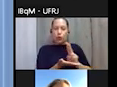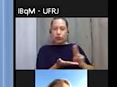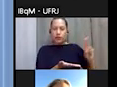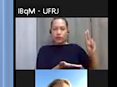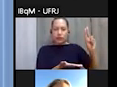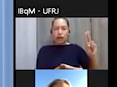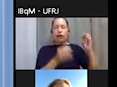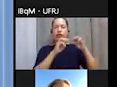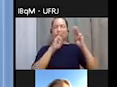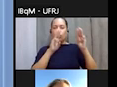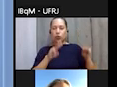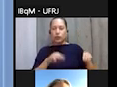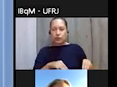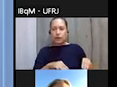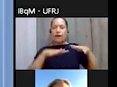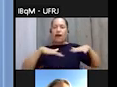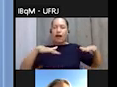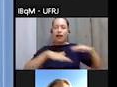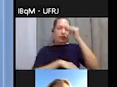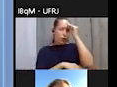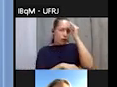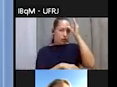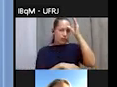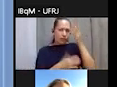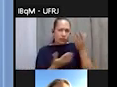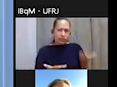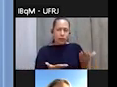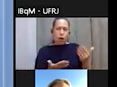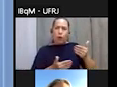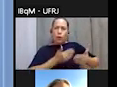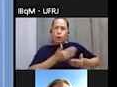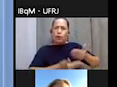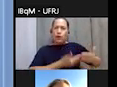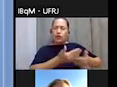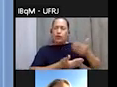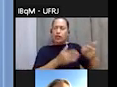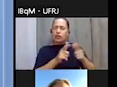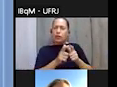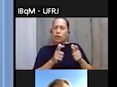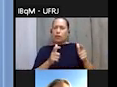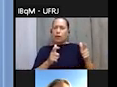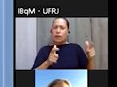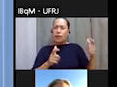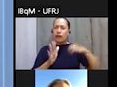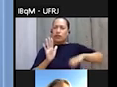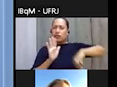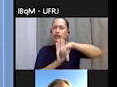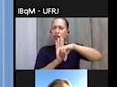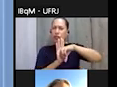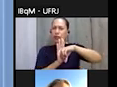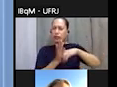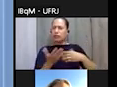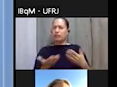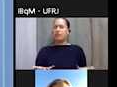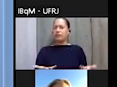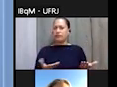museus, o espaço do conhecimento, um processo crescente de criminalização, inclusive com a